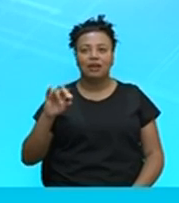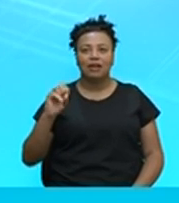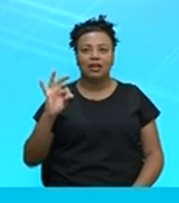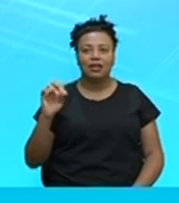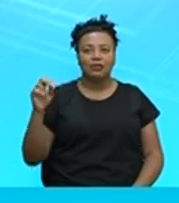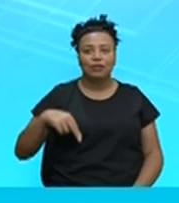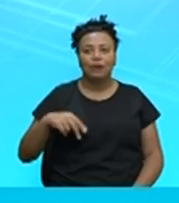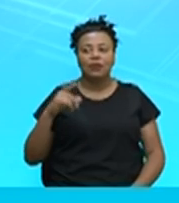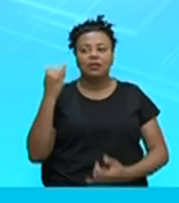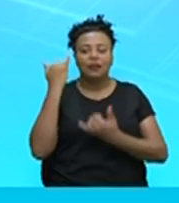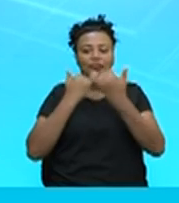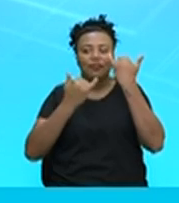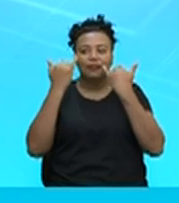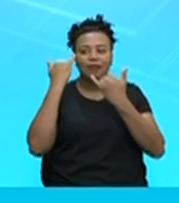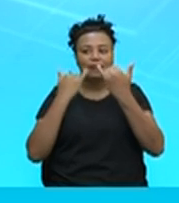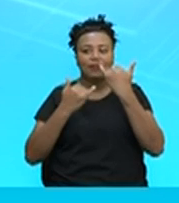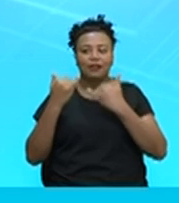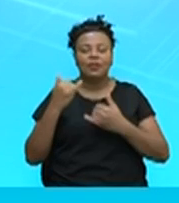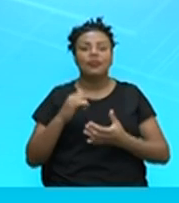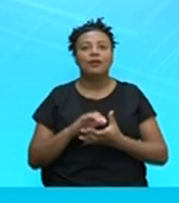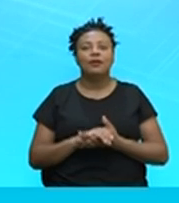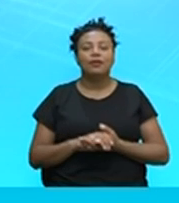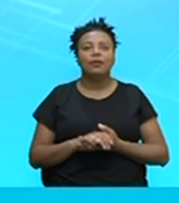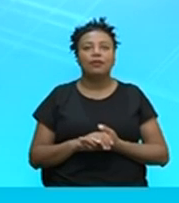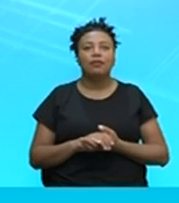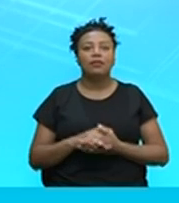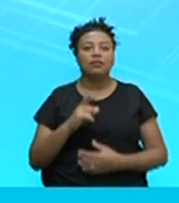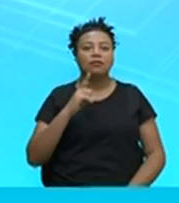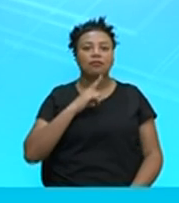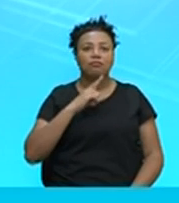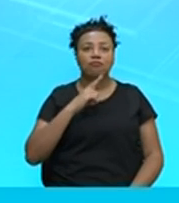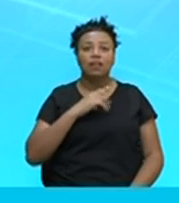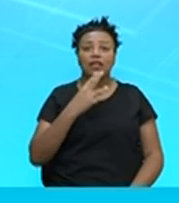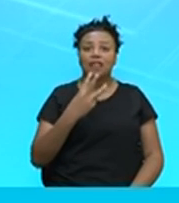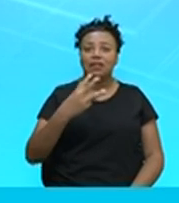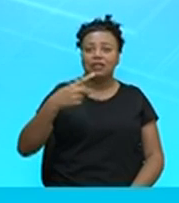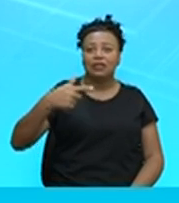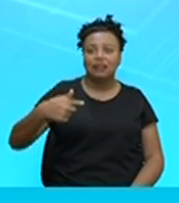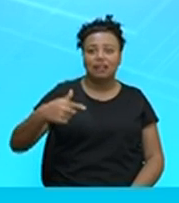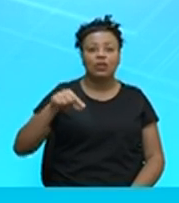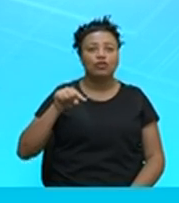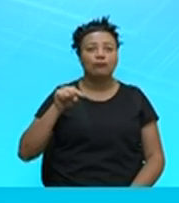dado que eu tinha há pouco de votos. Ele estava com